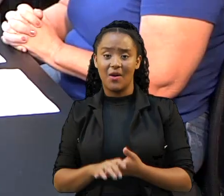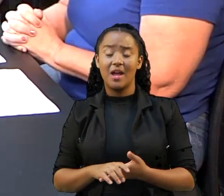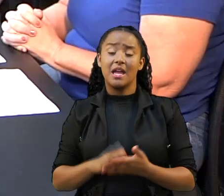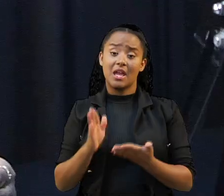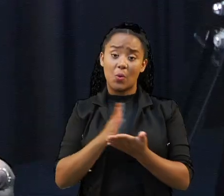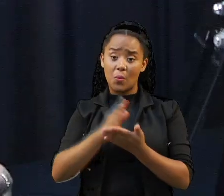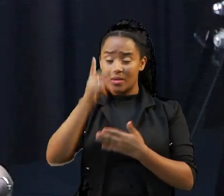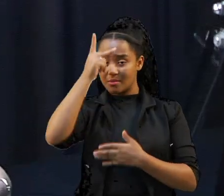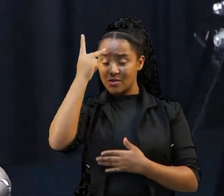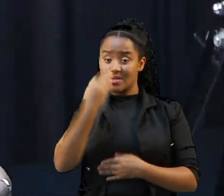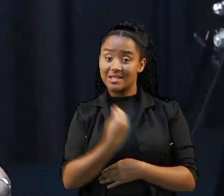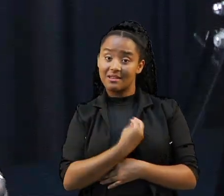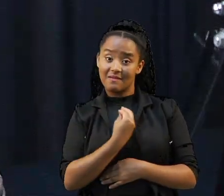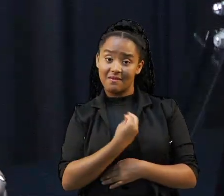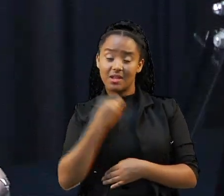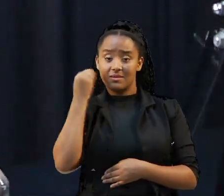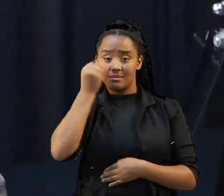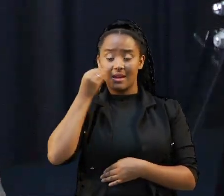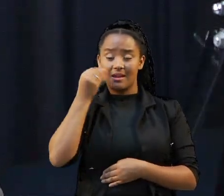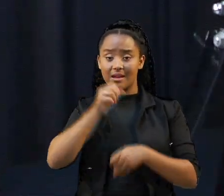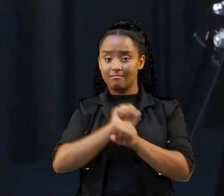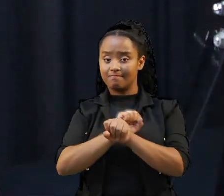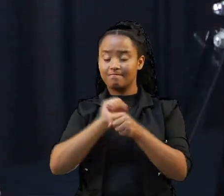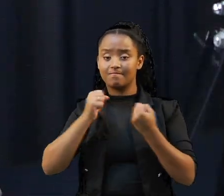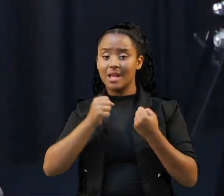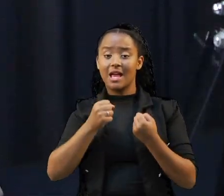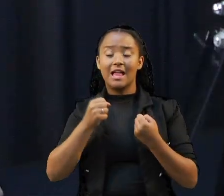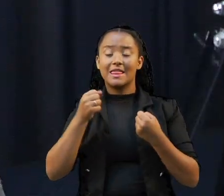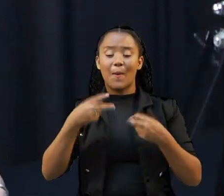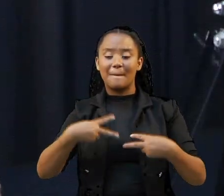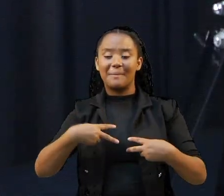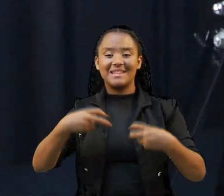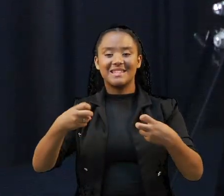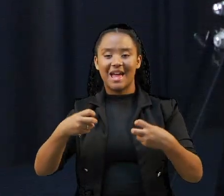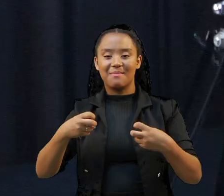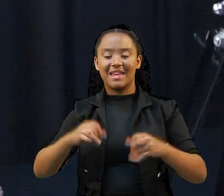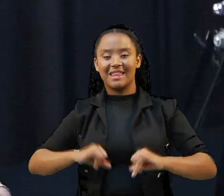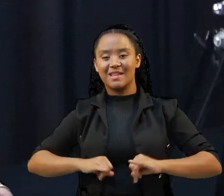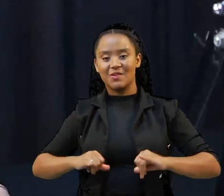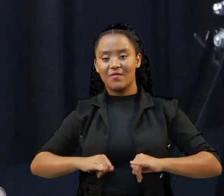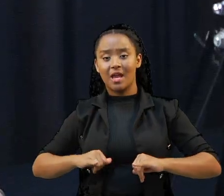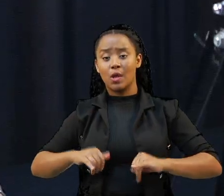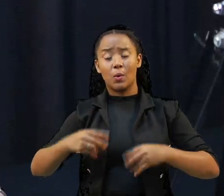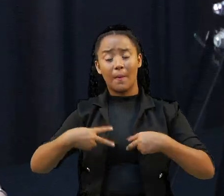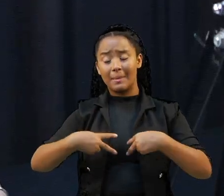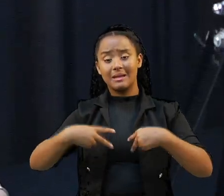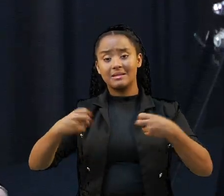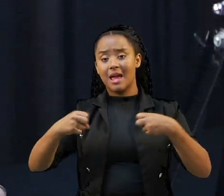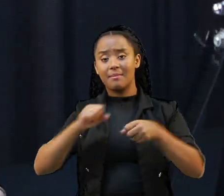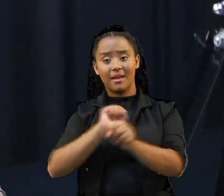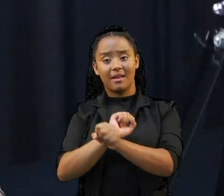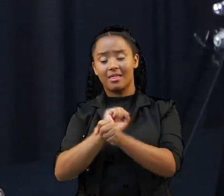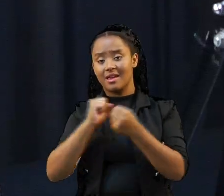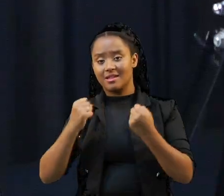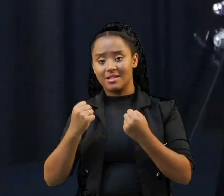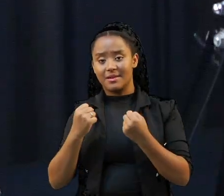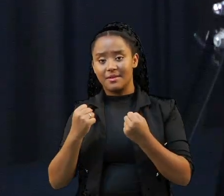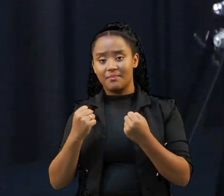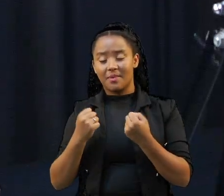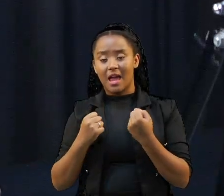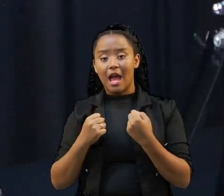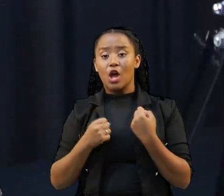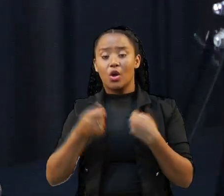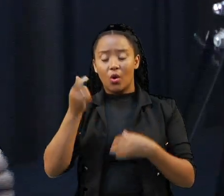isso. Muitas pessoas, isso a gente, no trabalho de conscientização, né, no projeto, a gente observa que muitas pessoas elas não